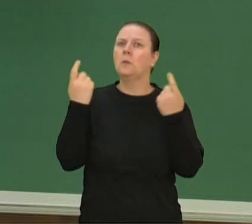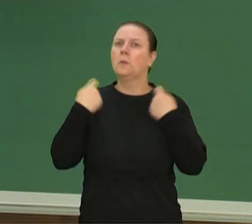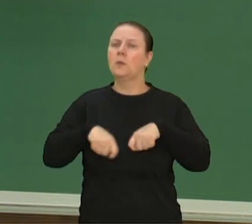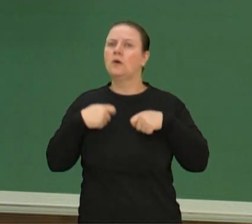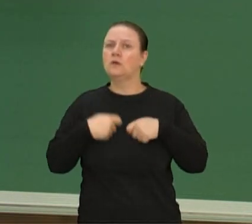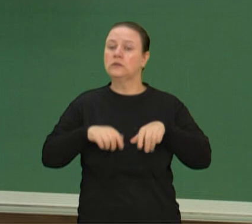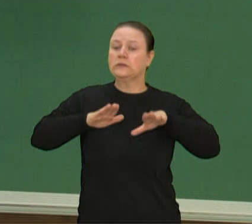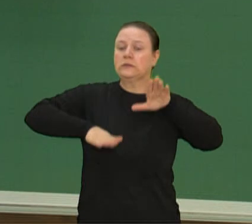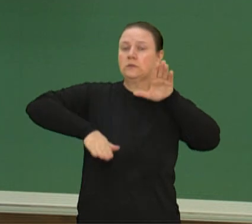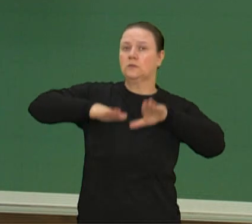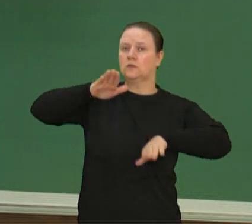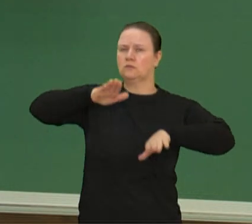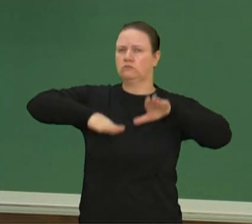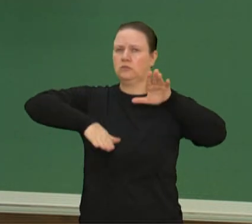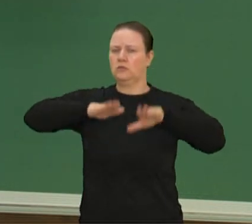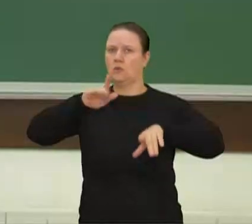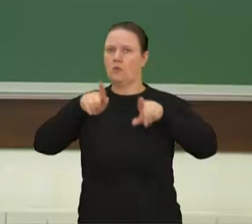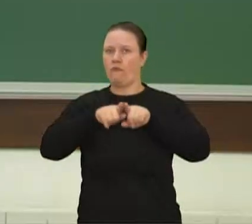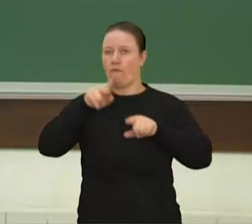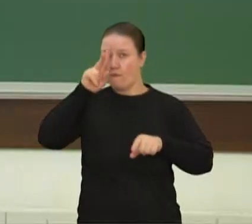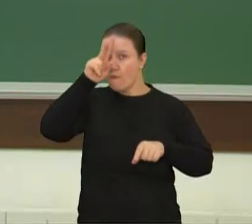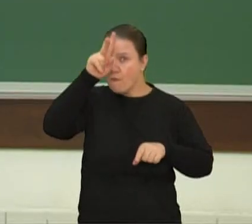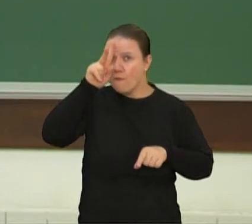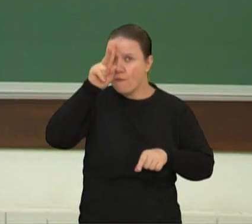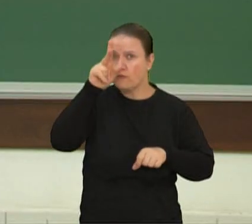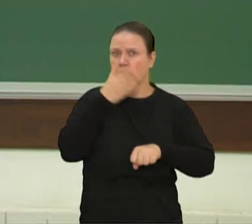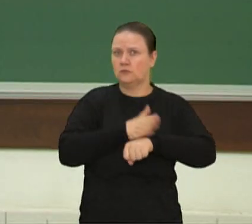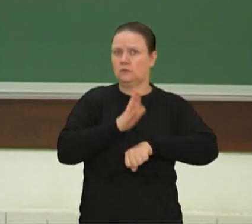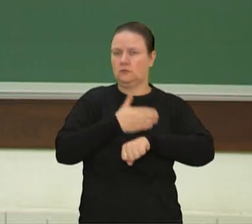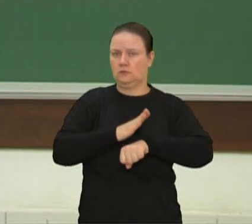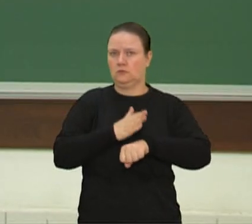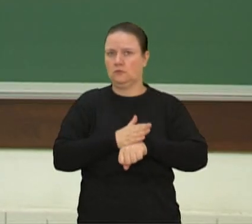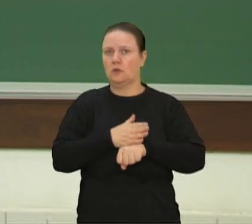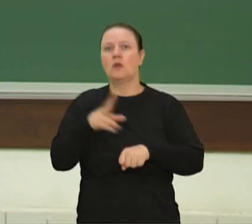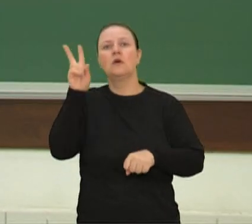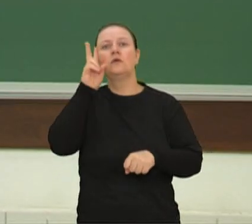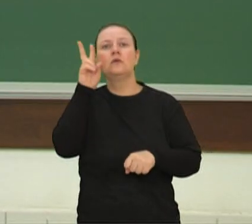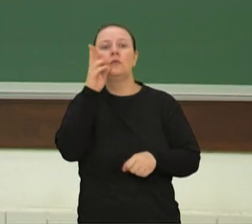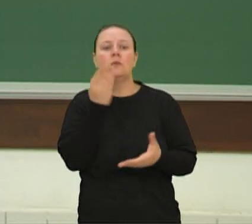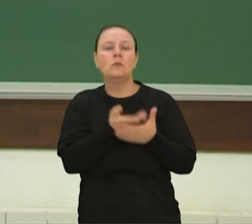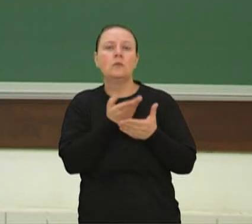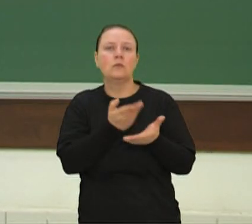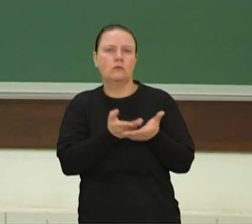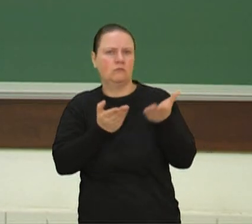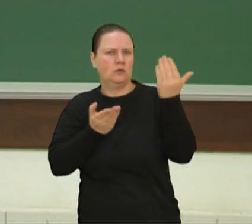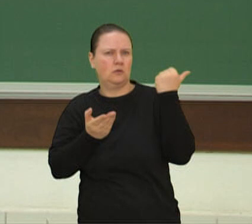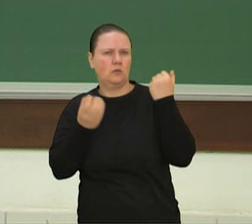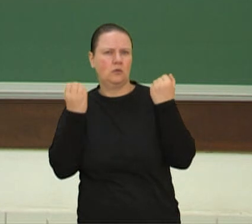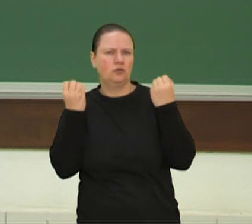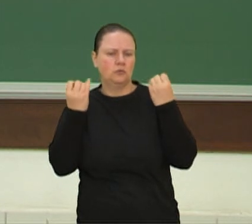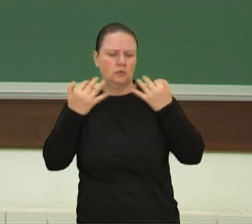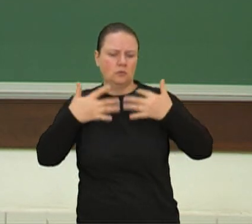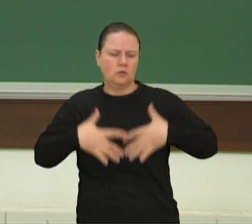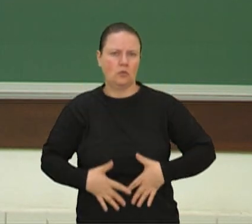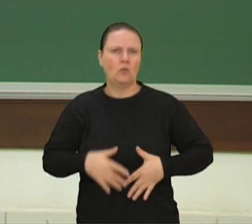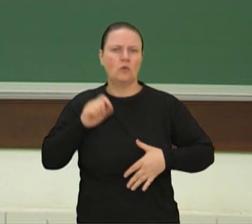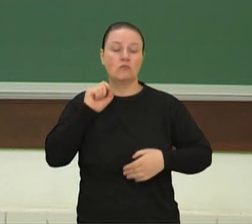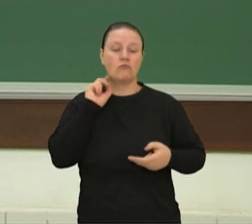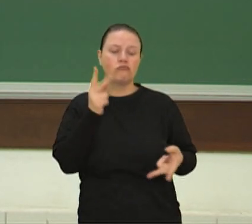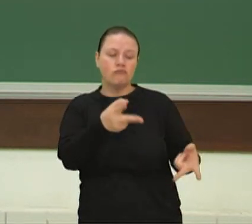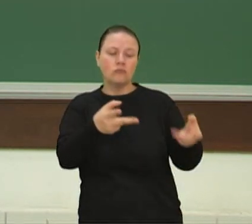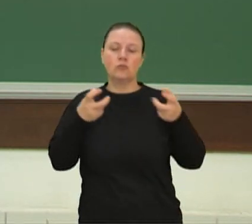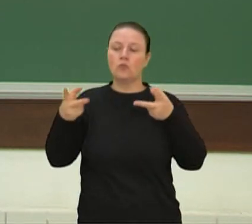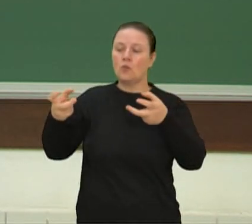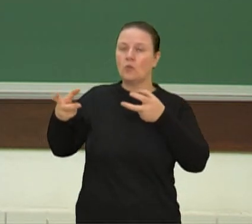de moderada a vigorosa. Então, só para lembrar, nós vimos na outra aula que uma forma de você perceber essa intensidade